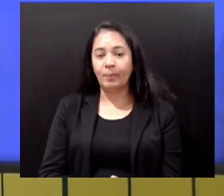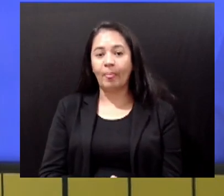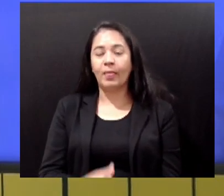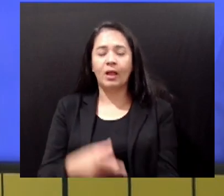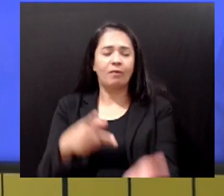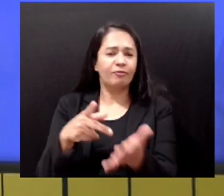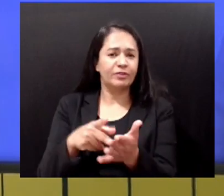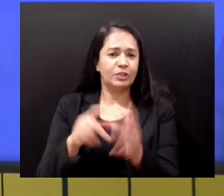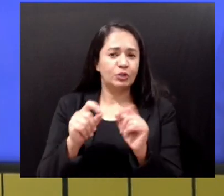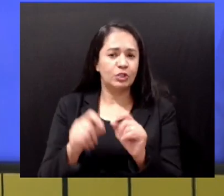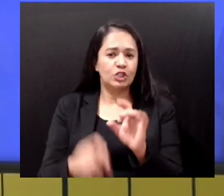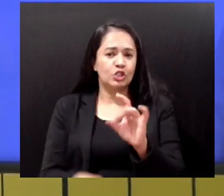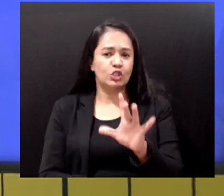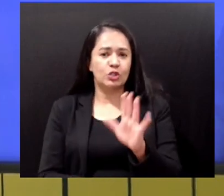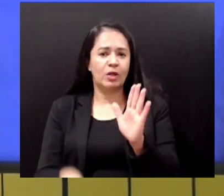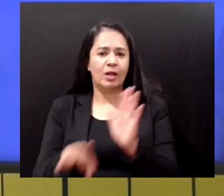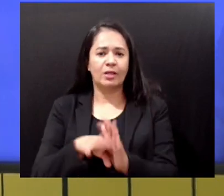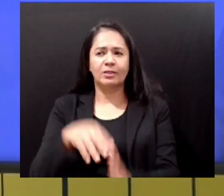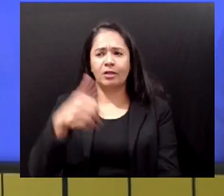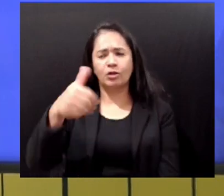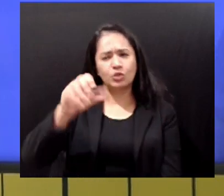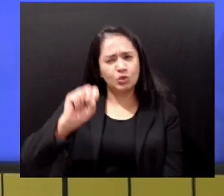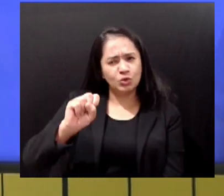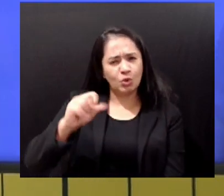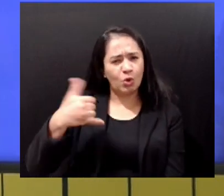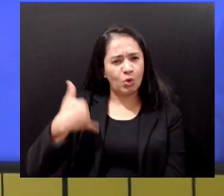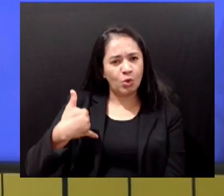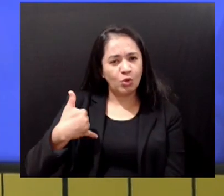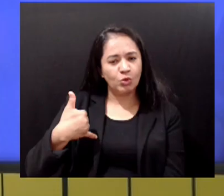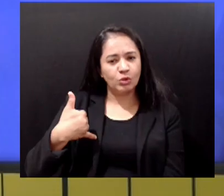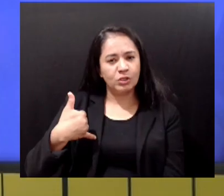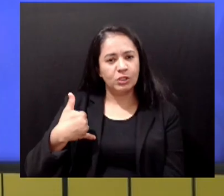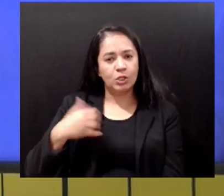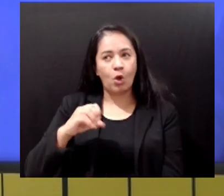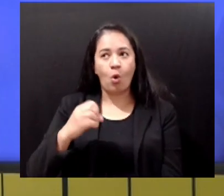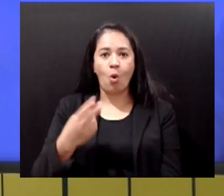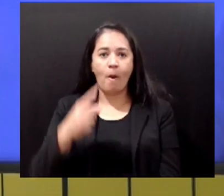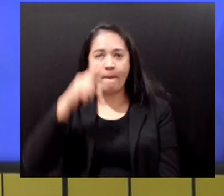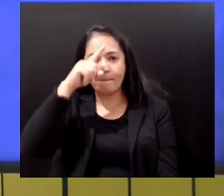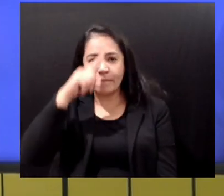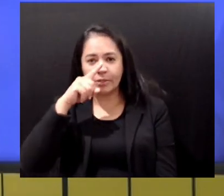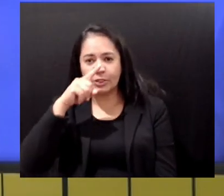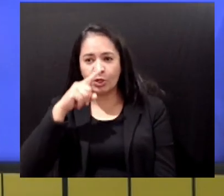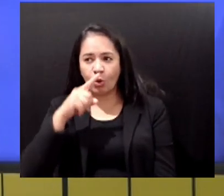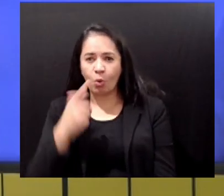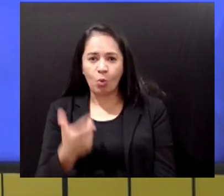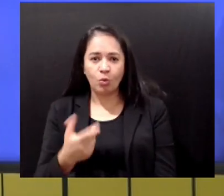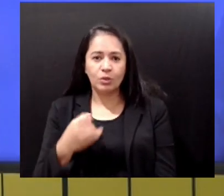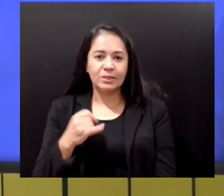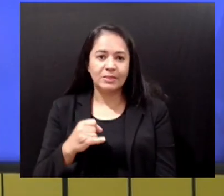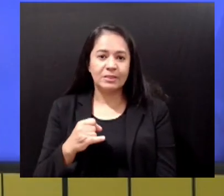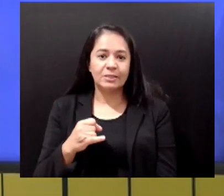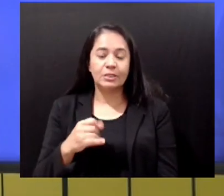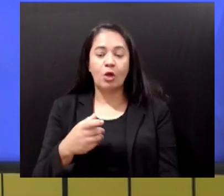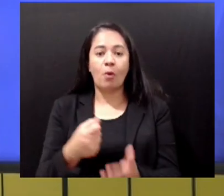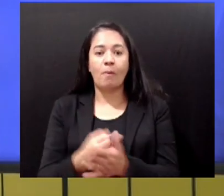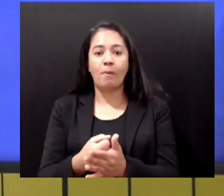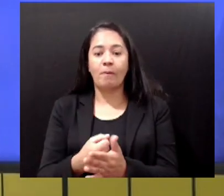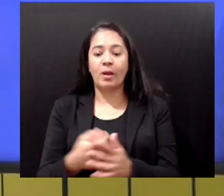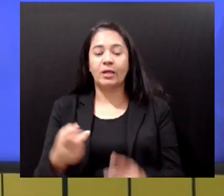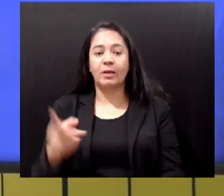vale até os 18 anos? E existem riscos penais se o pagamento for